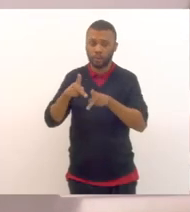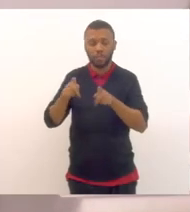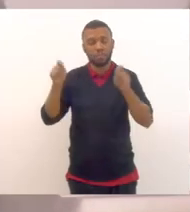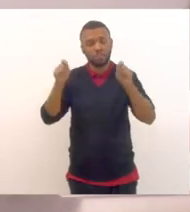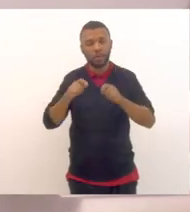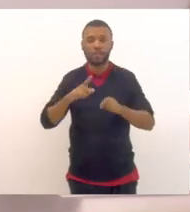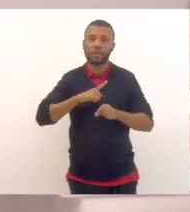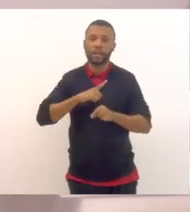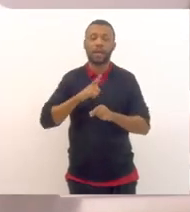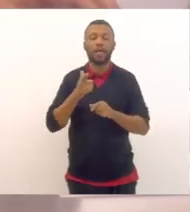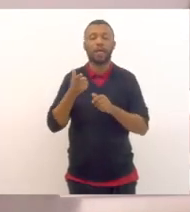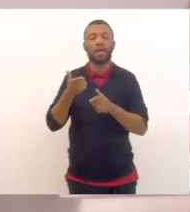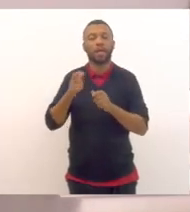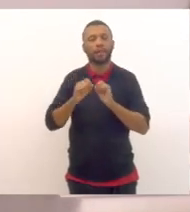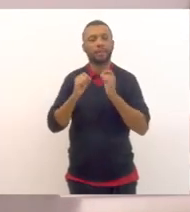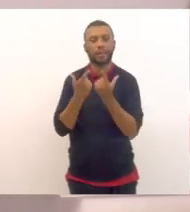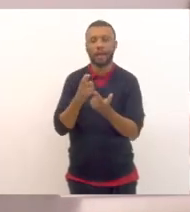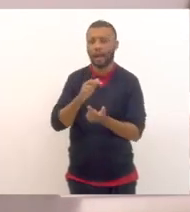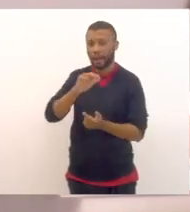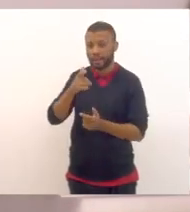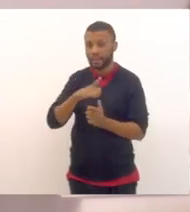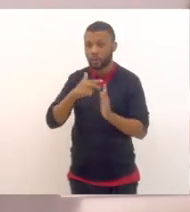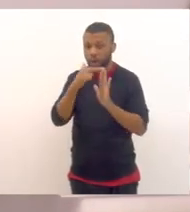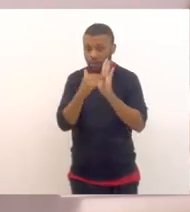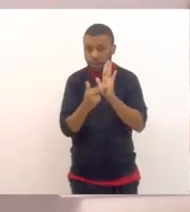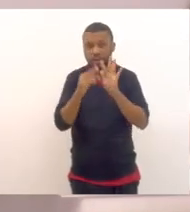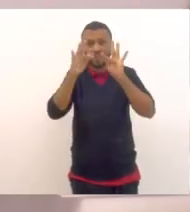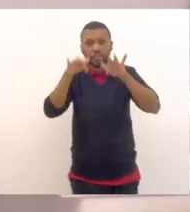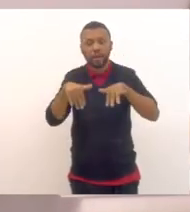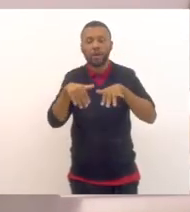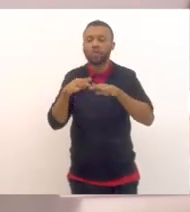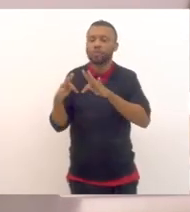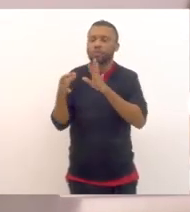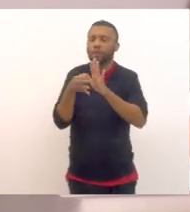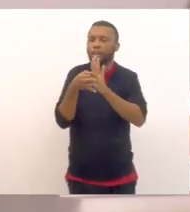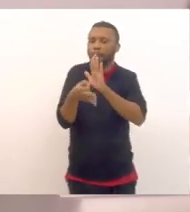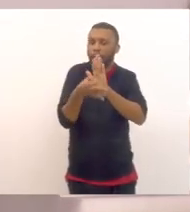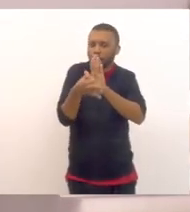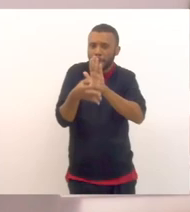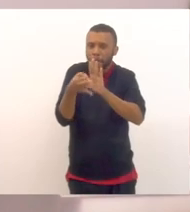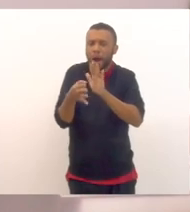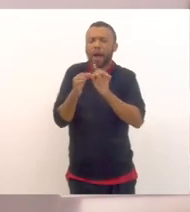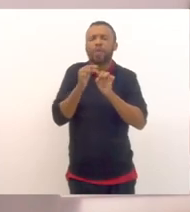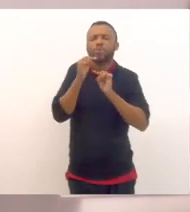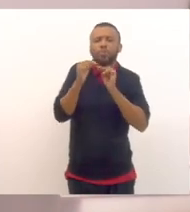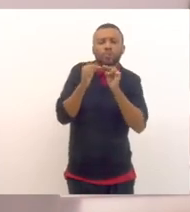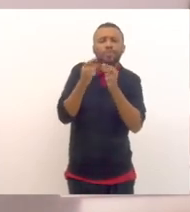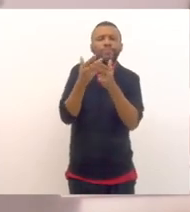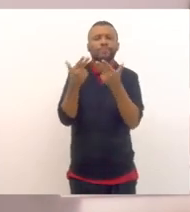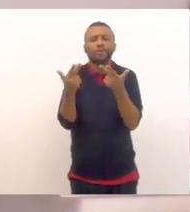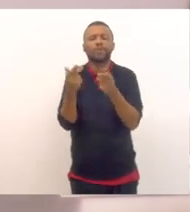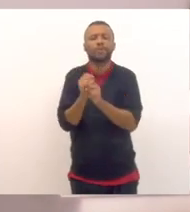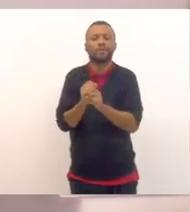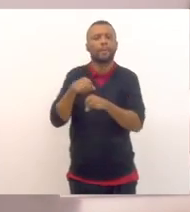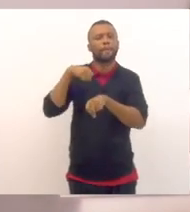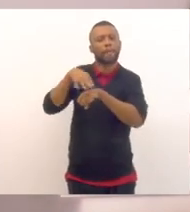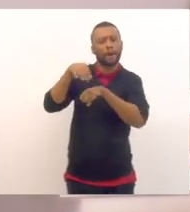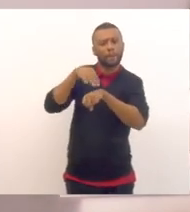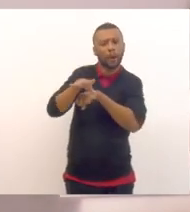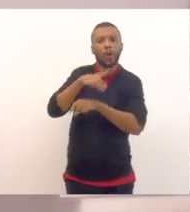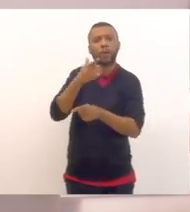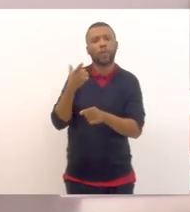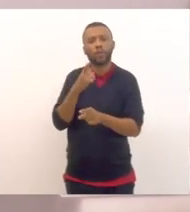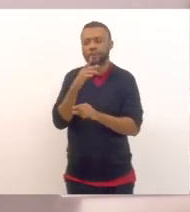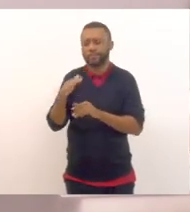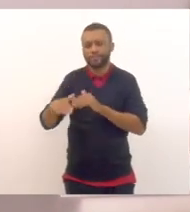na cor parte do Parlamento no relatório final Que que foi abordado questionado né O que foi a vamos que avançou